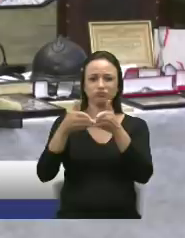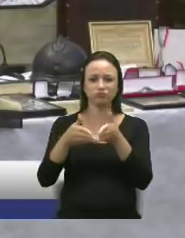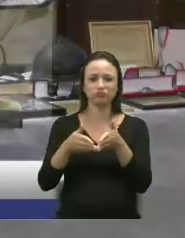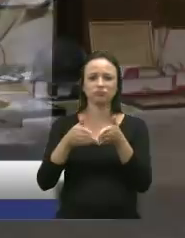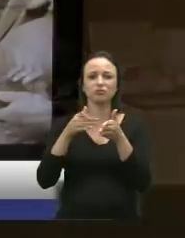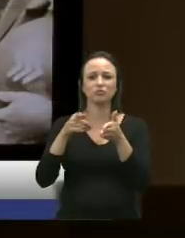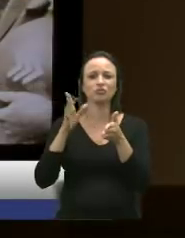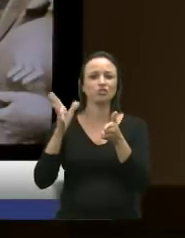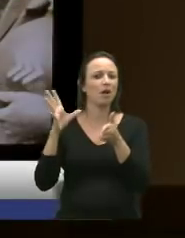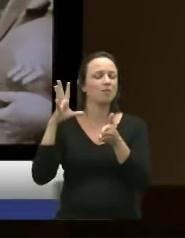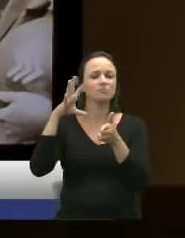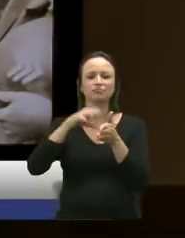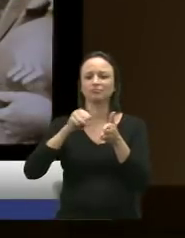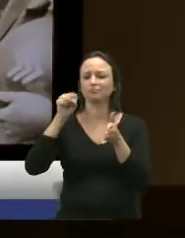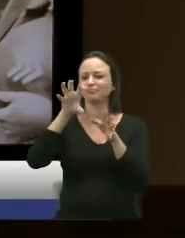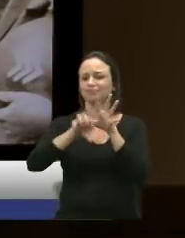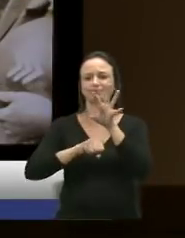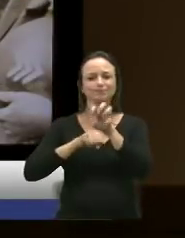esses amigos,